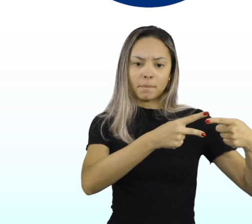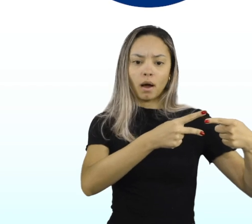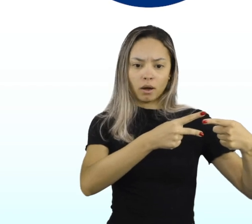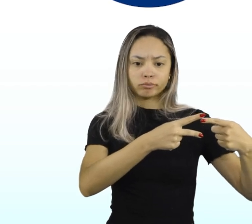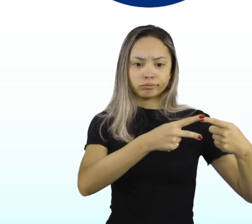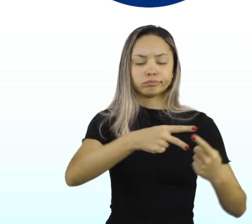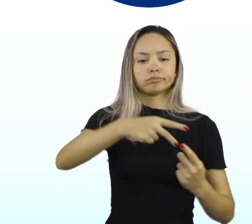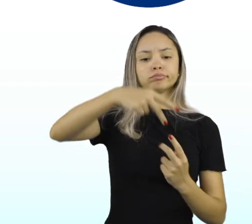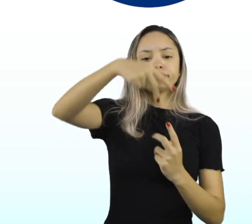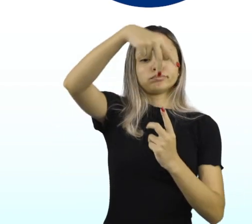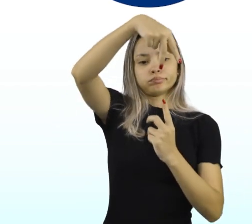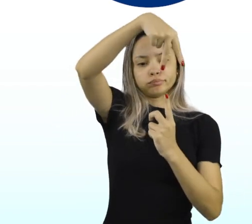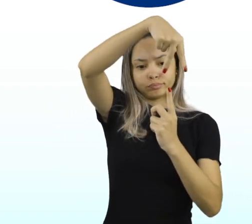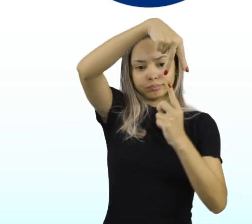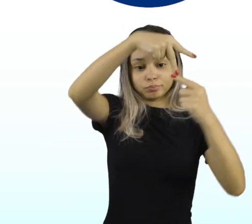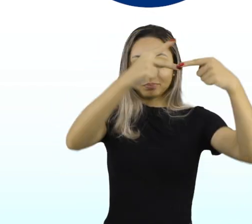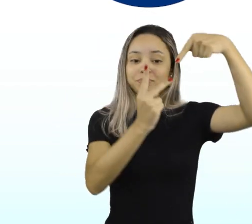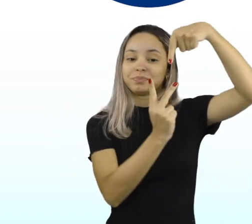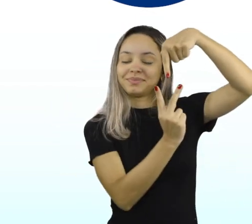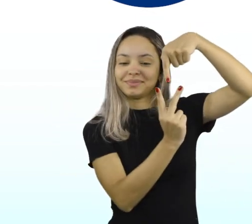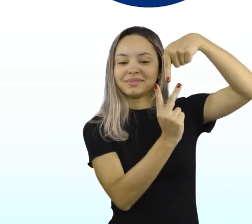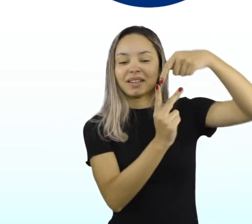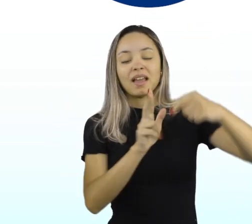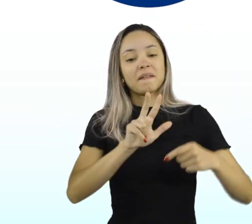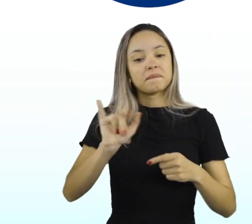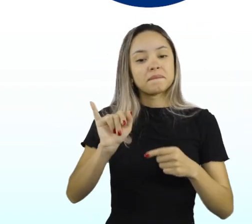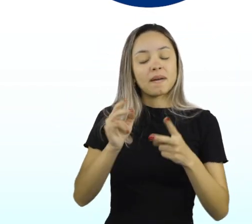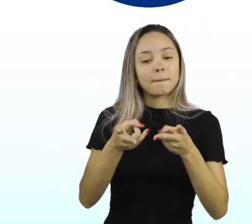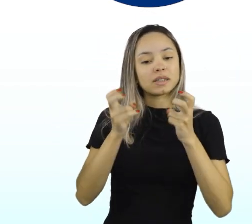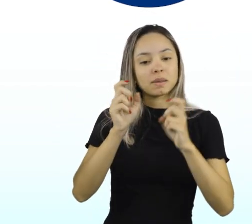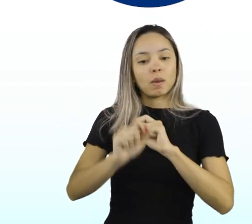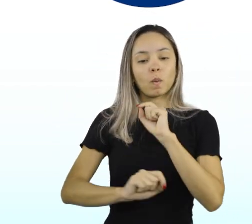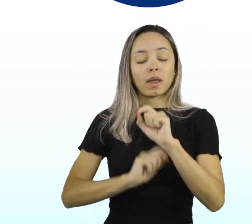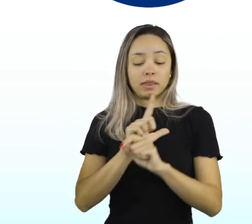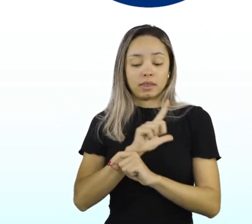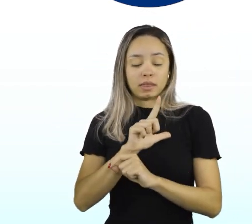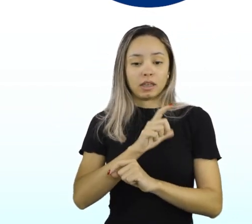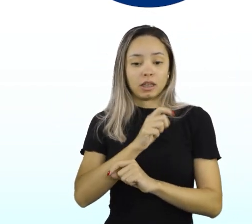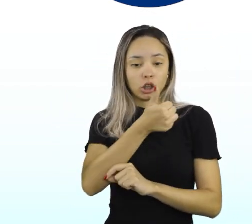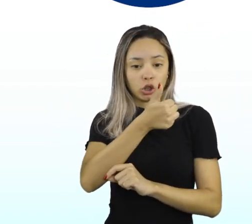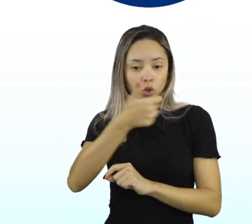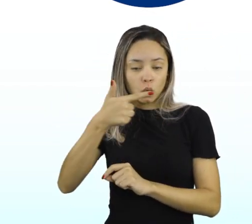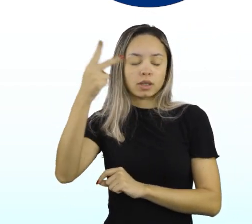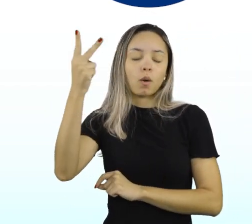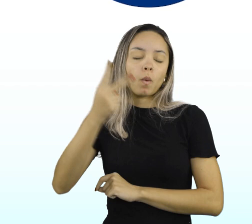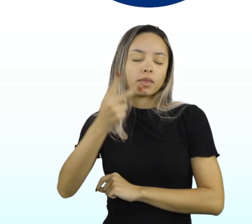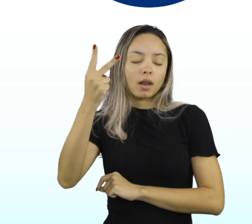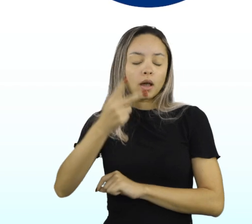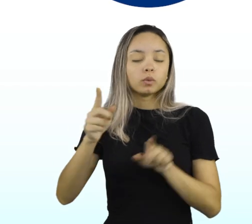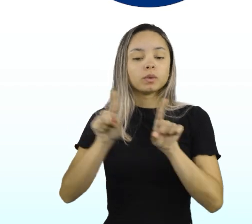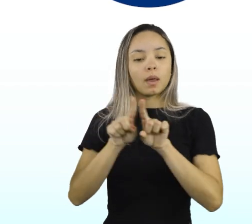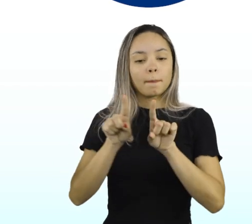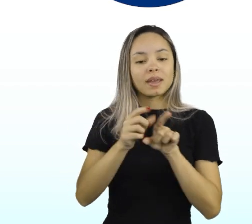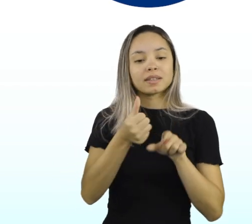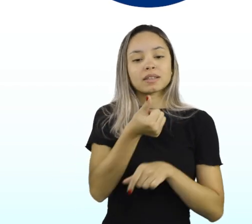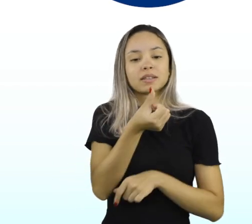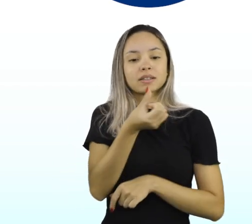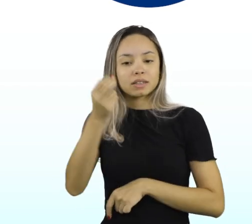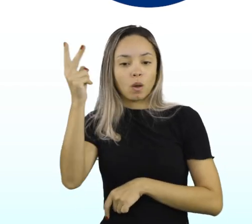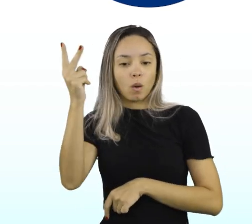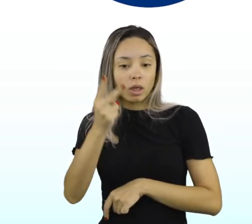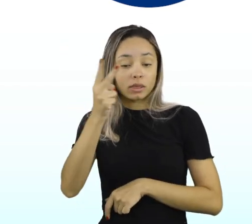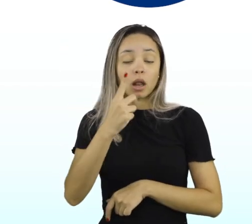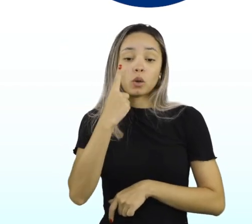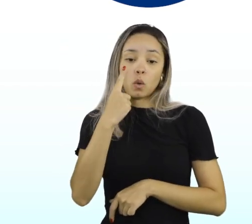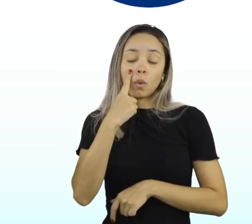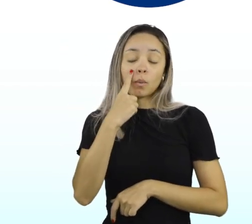perpendiculares. Bom, o que você vai fazer? Você vai pegar 12 ao quadrado, vai pegar 16 ao quadrado. Bom, 12 ao